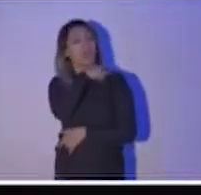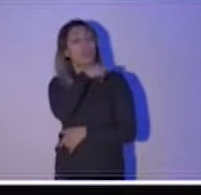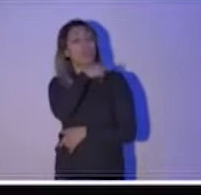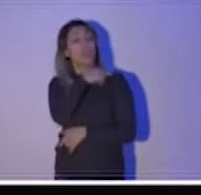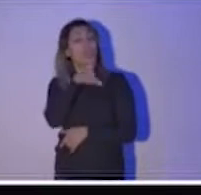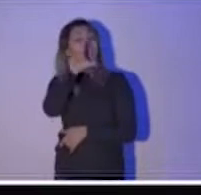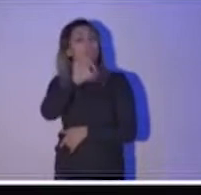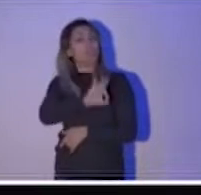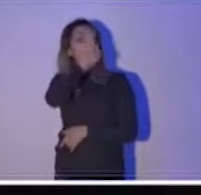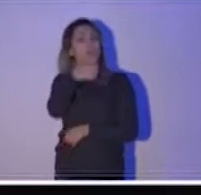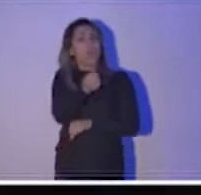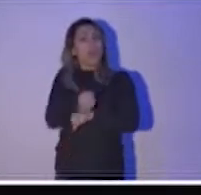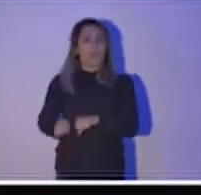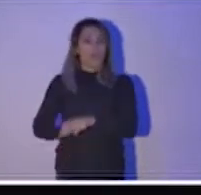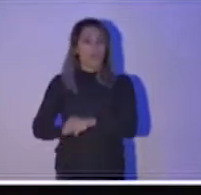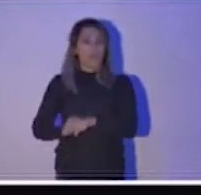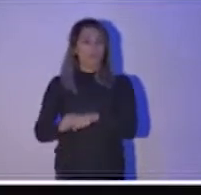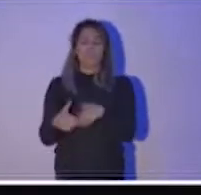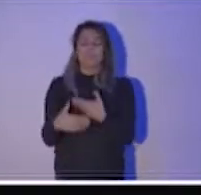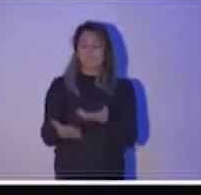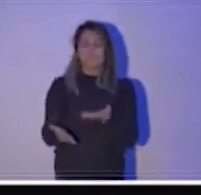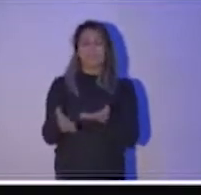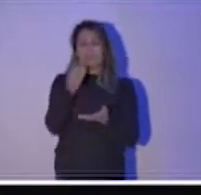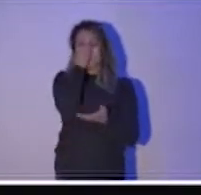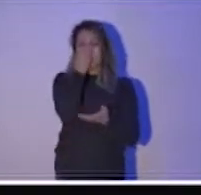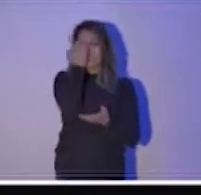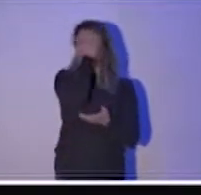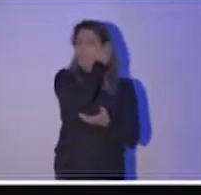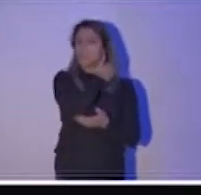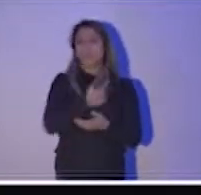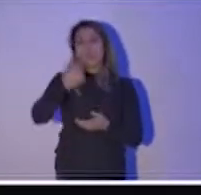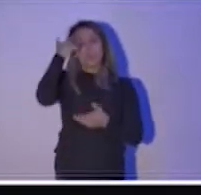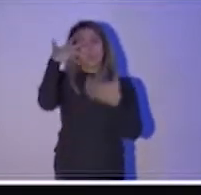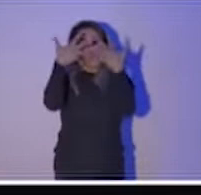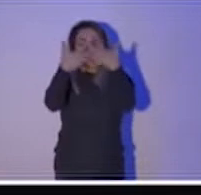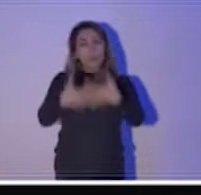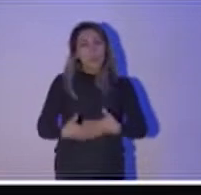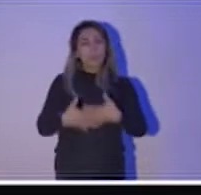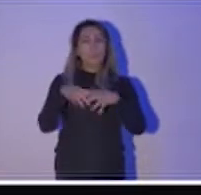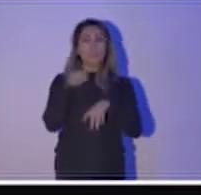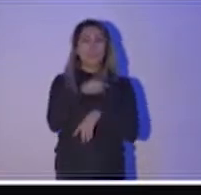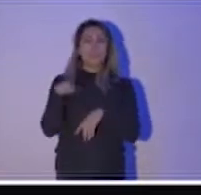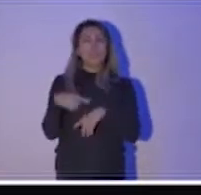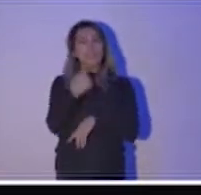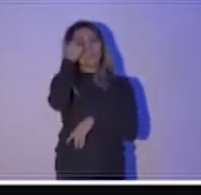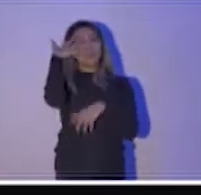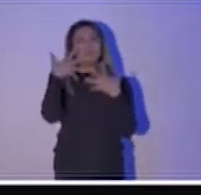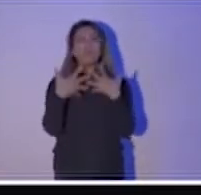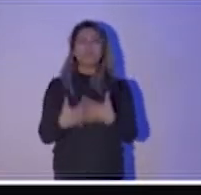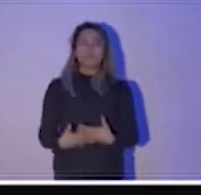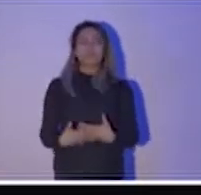país. Então, na hora que nós pensamos nisso, nós vamos pensar assim: sem gente